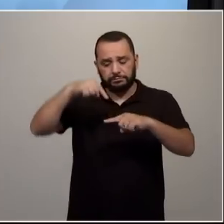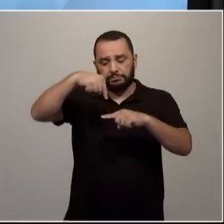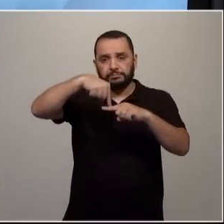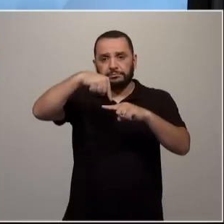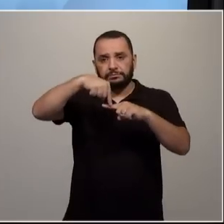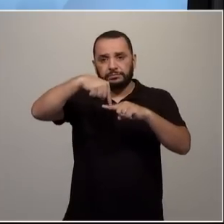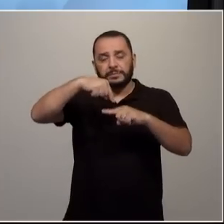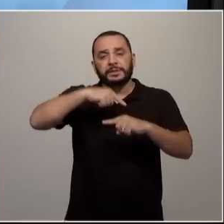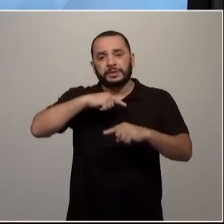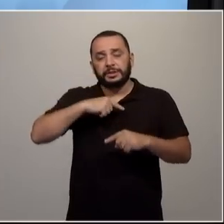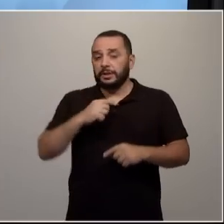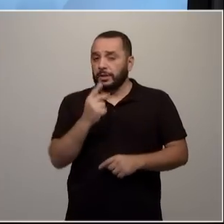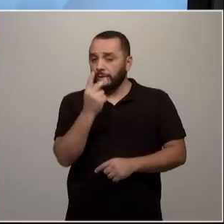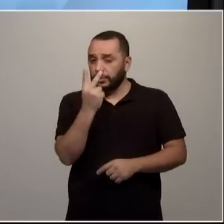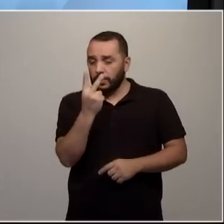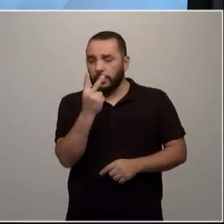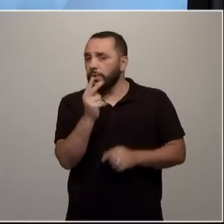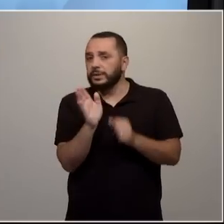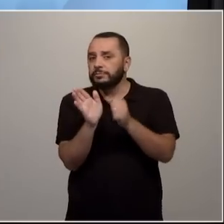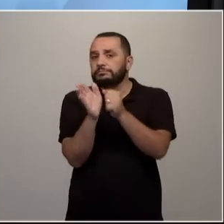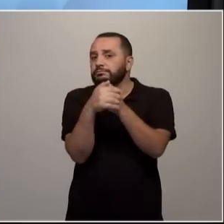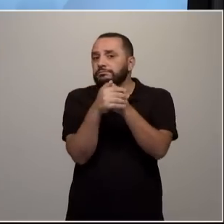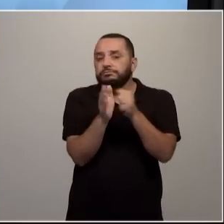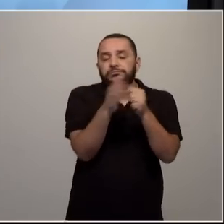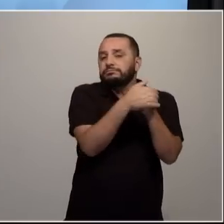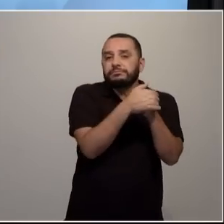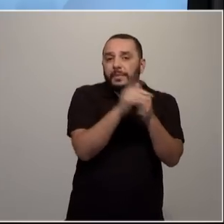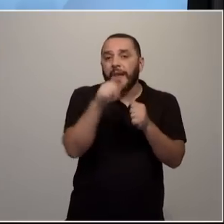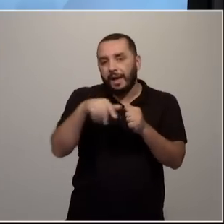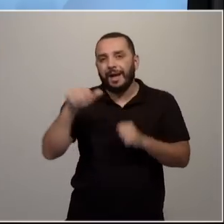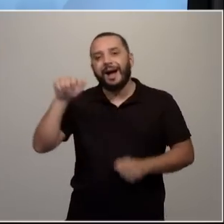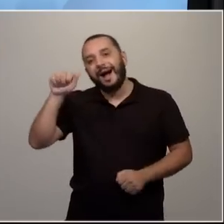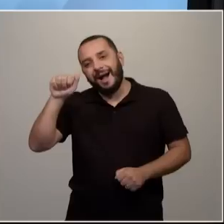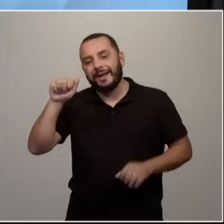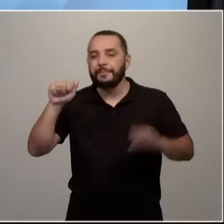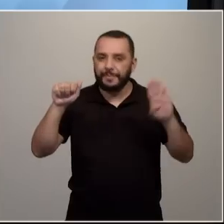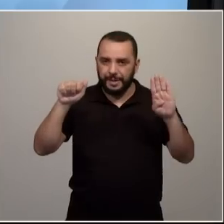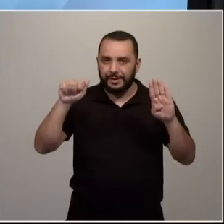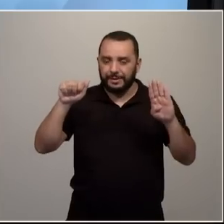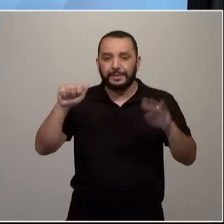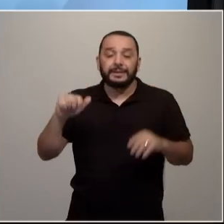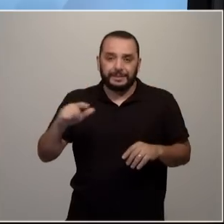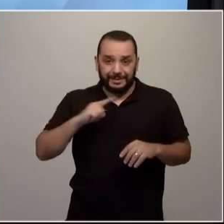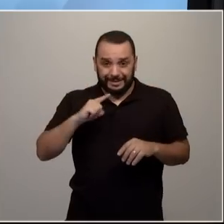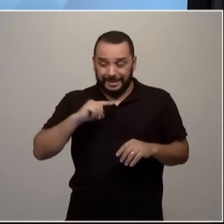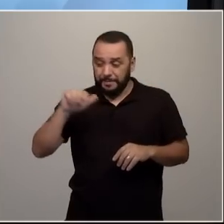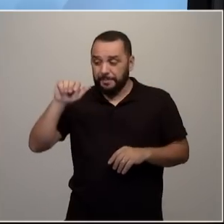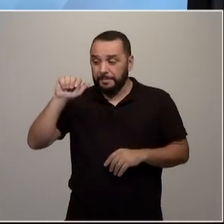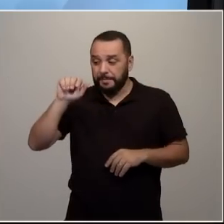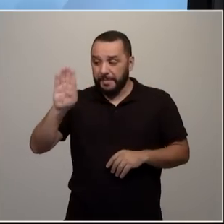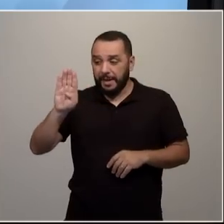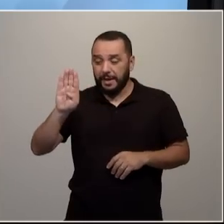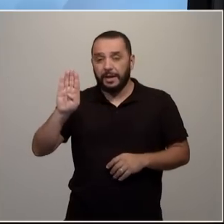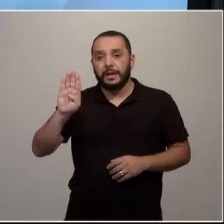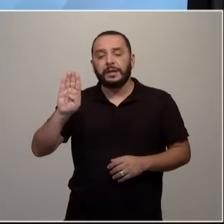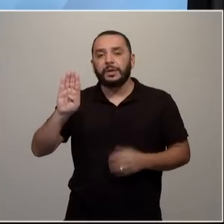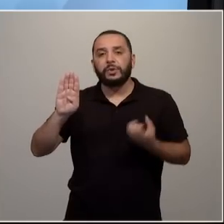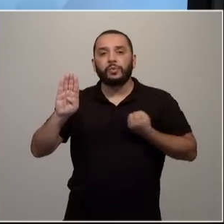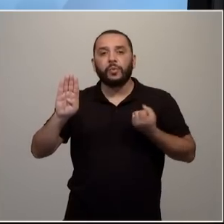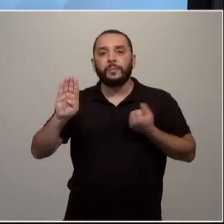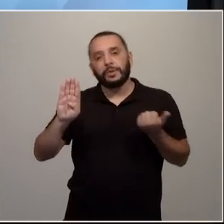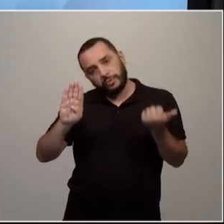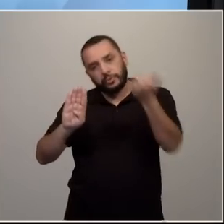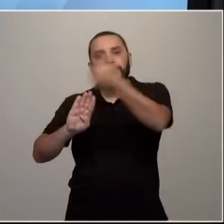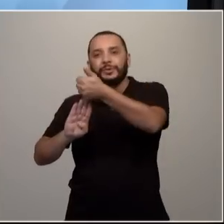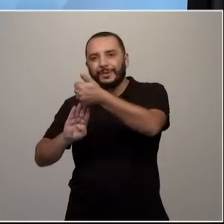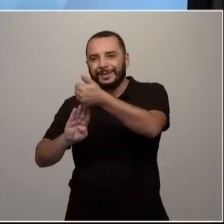tinha duas incógnitas, A e B. Então eu não consegui descobrir. Se eu tivesse posto um número no lugar do B, eu teria uma equação parecida